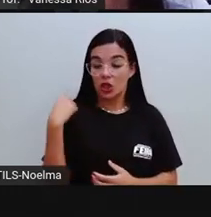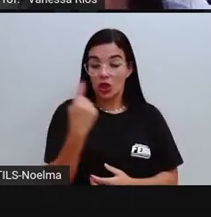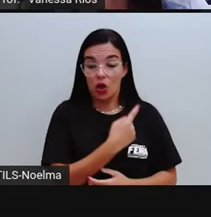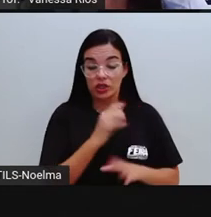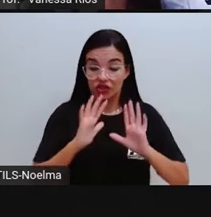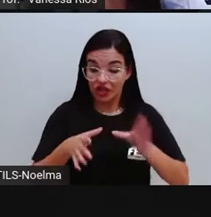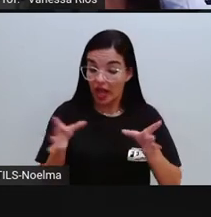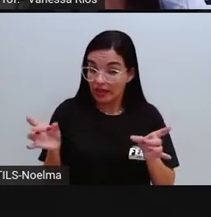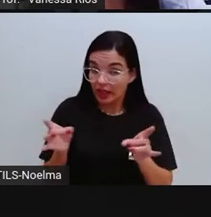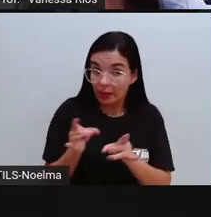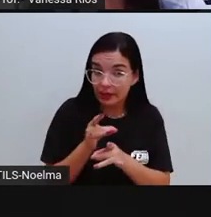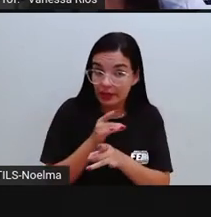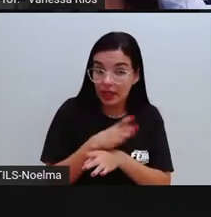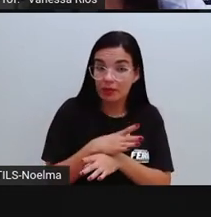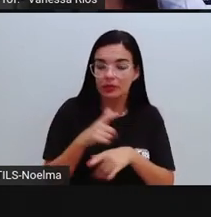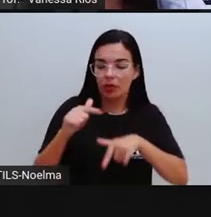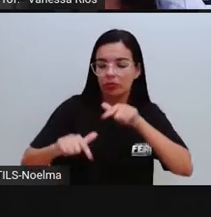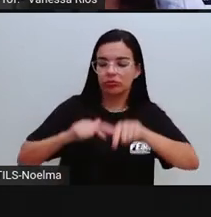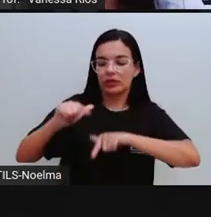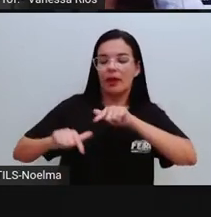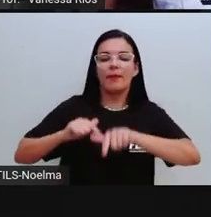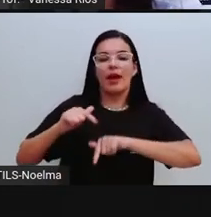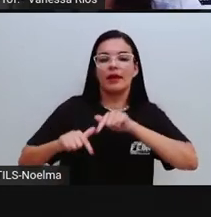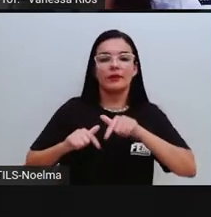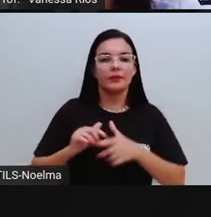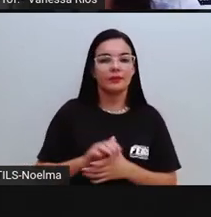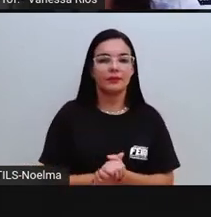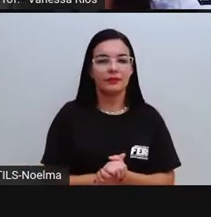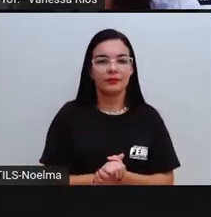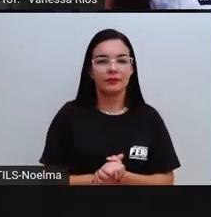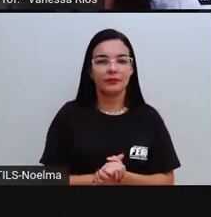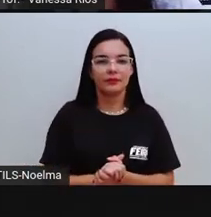nós já terminamos o trabalho.